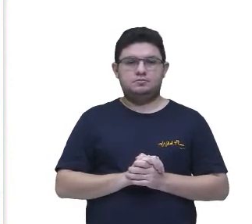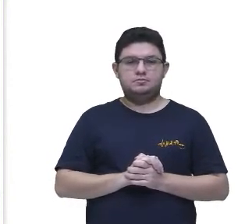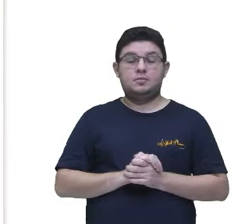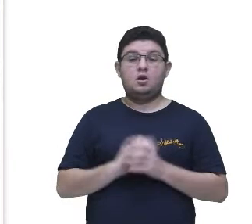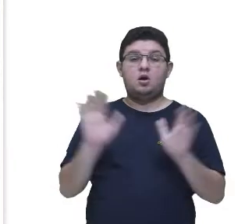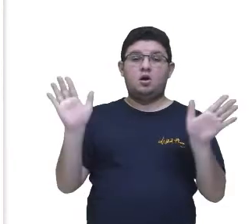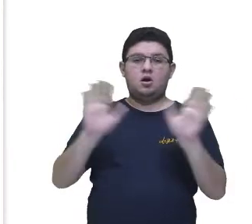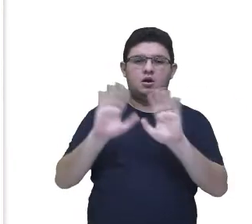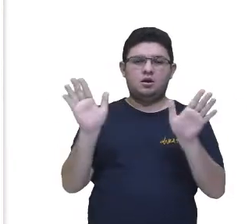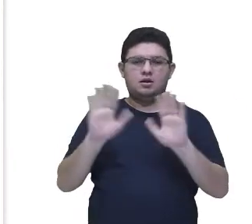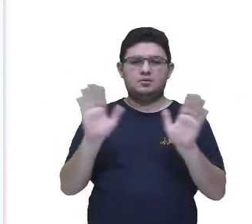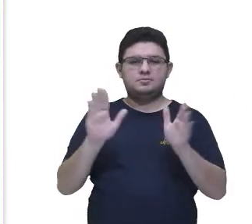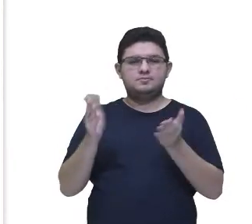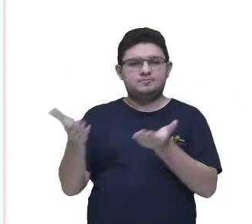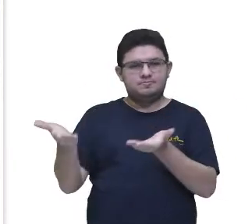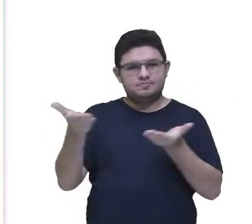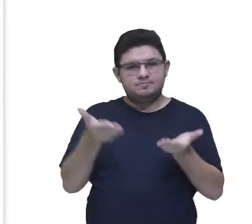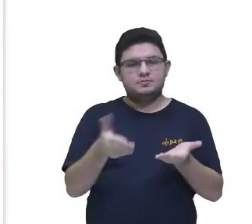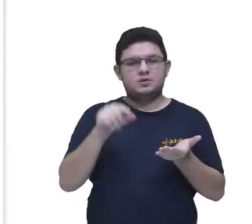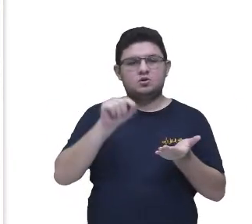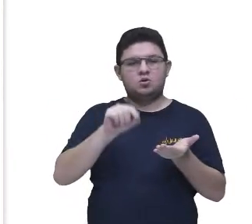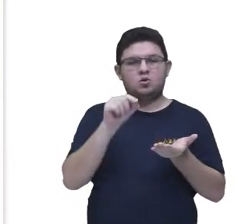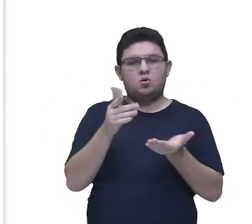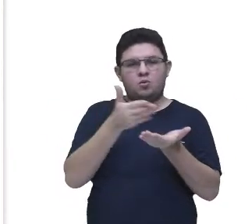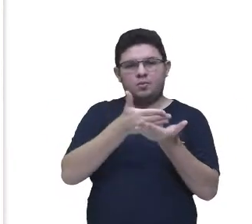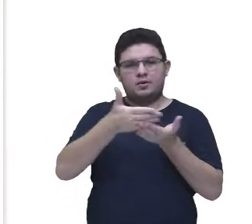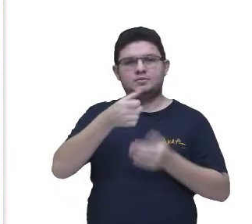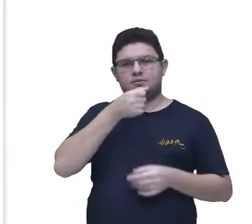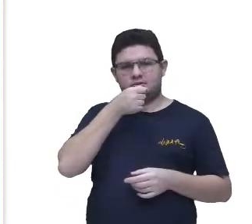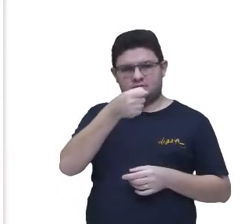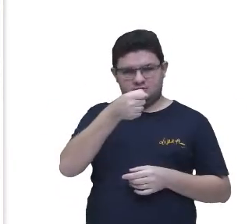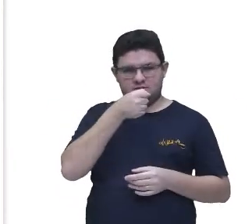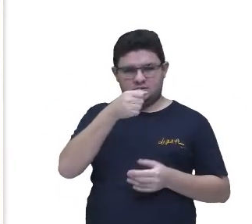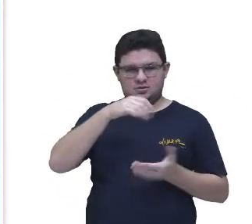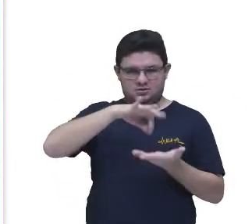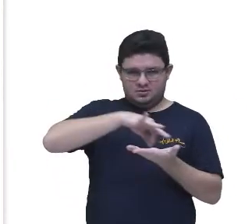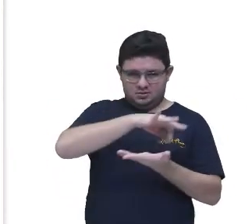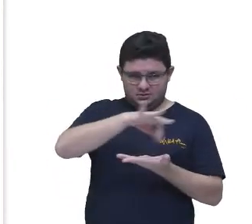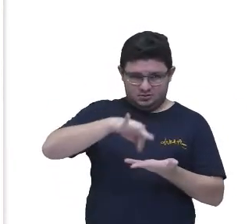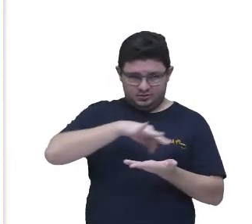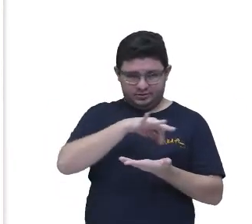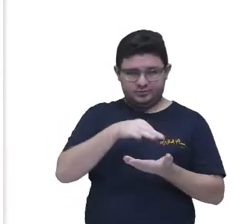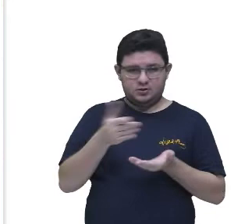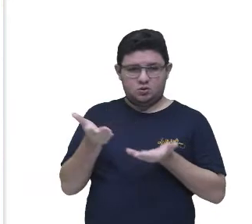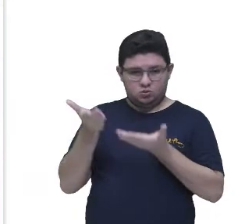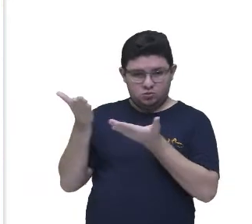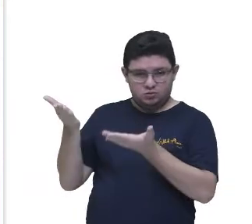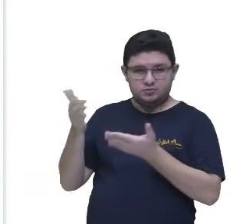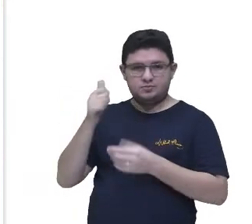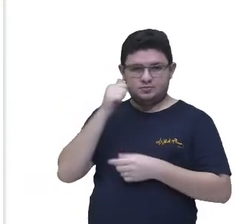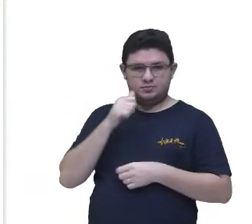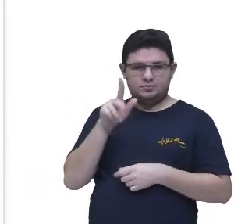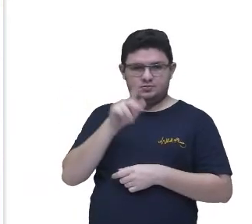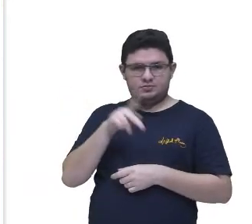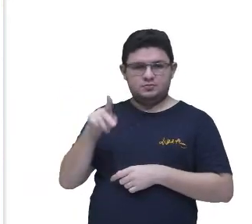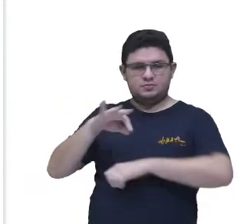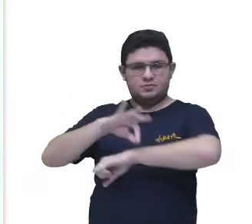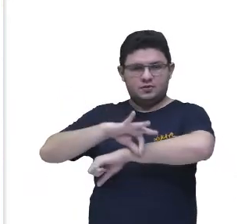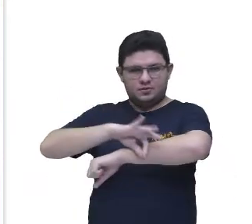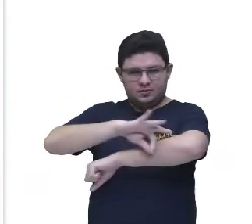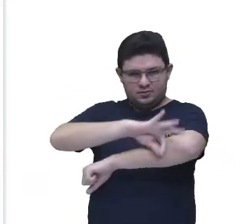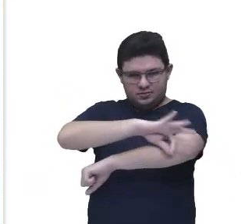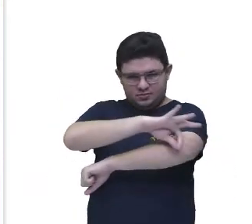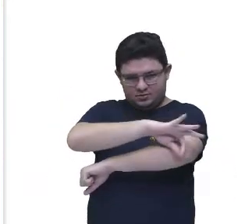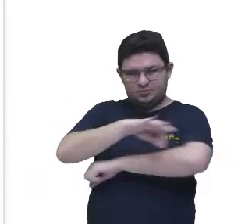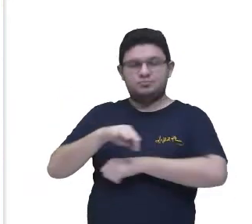Olá, estamos começando mais um Semeando Talk Show e hoje nós temos a presença da professora de Biologia, Manuela, que vai comentar para a